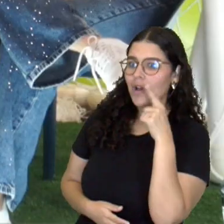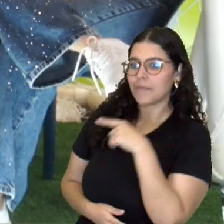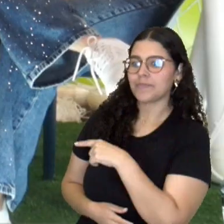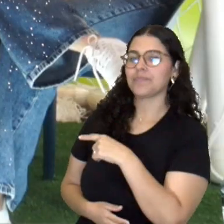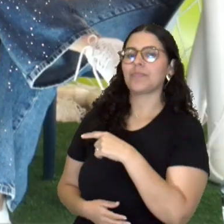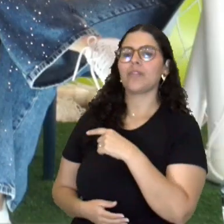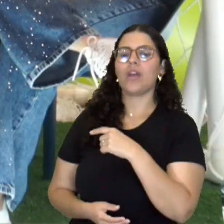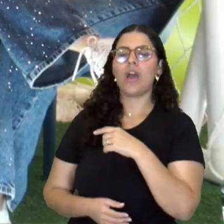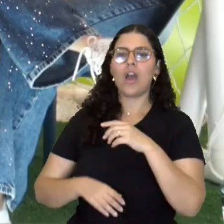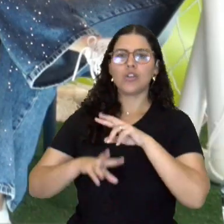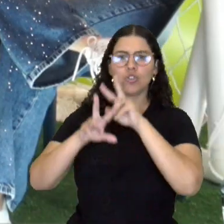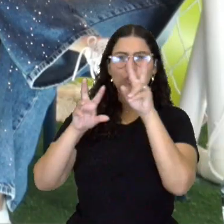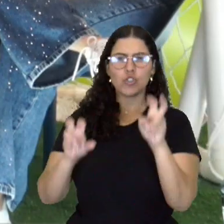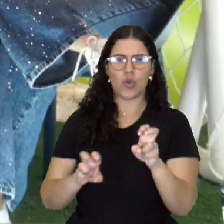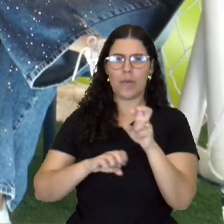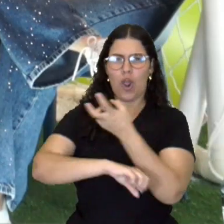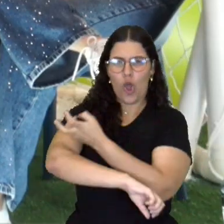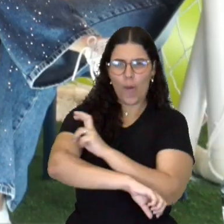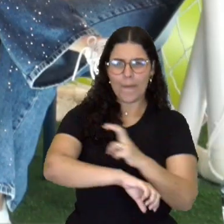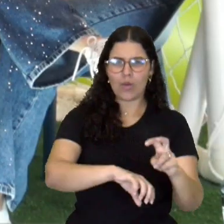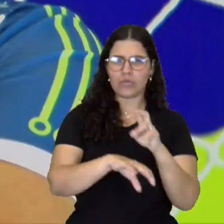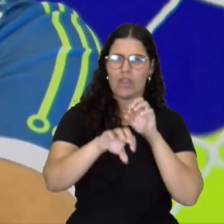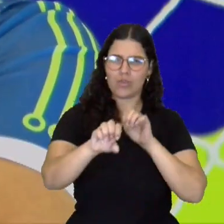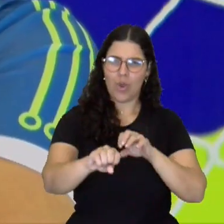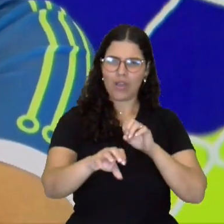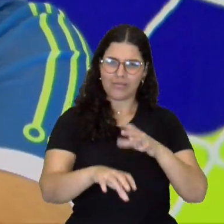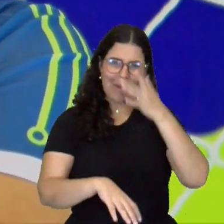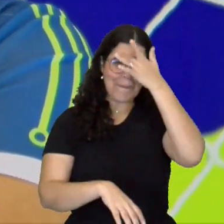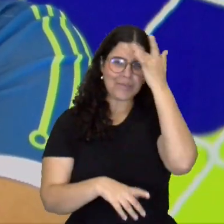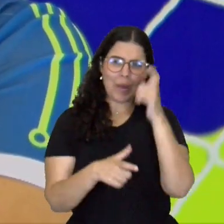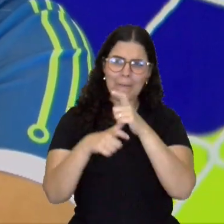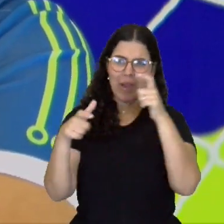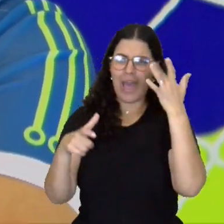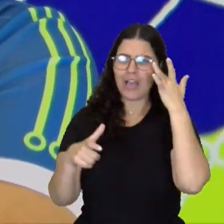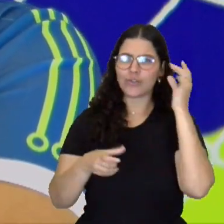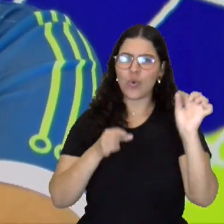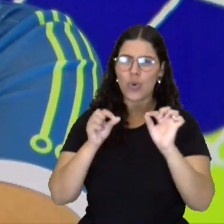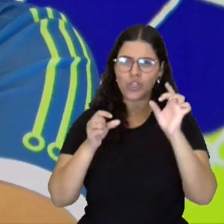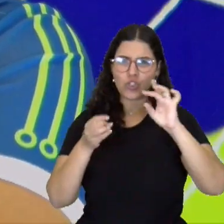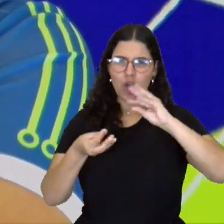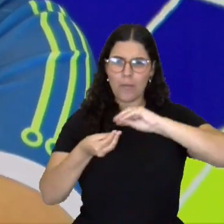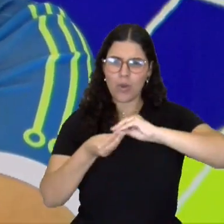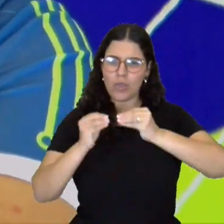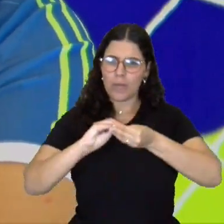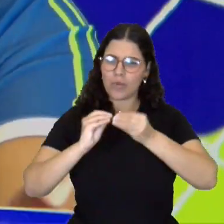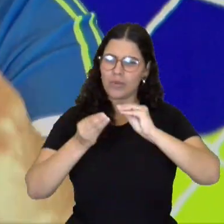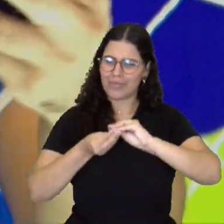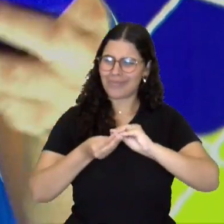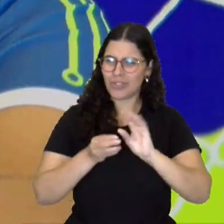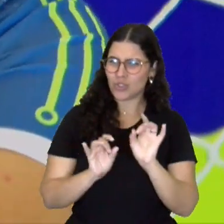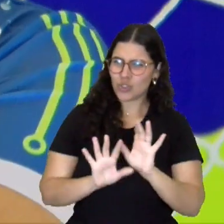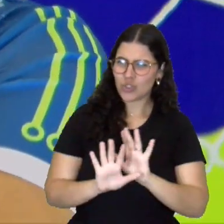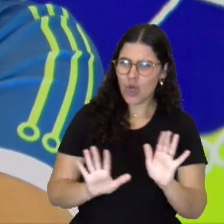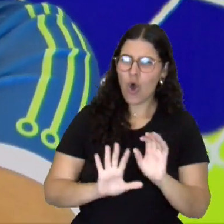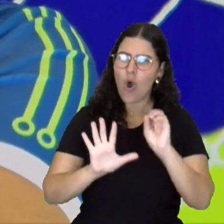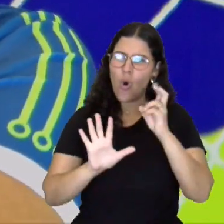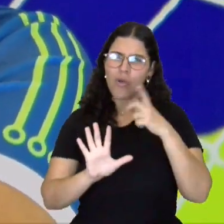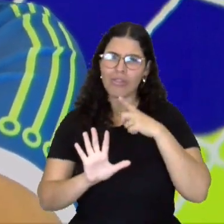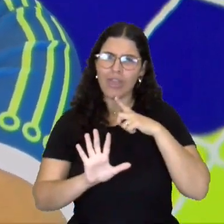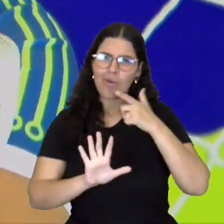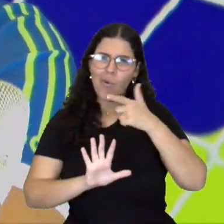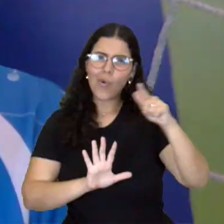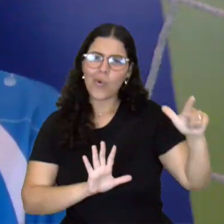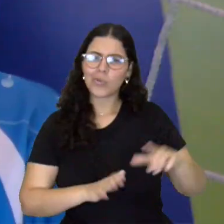robótica educacional, né, muita gente pensa que é só montar robôs. É isso mesmo ou existe alguma coisa além de montar